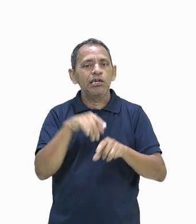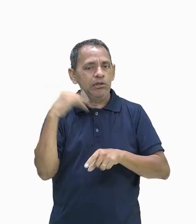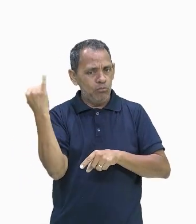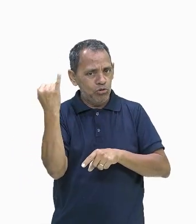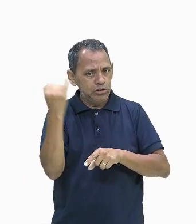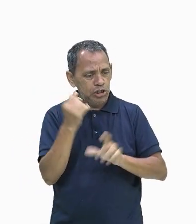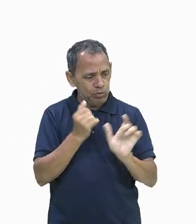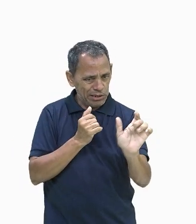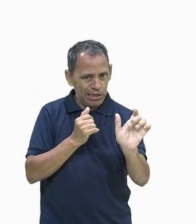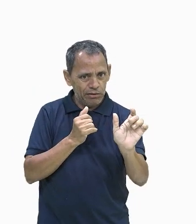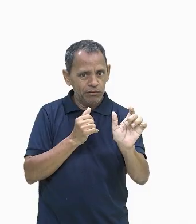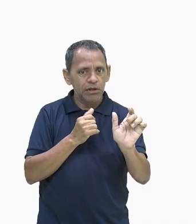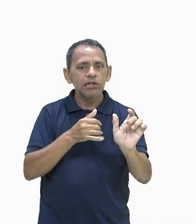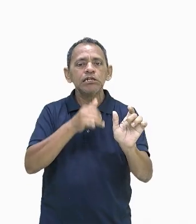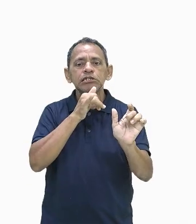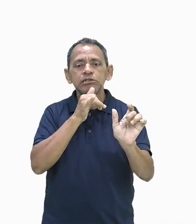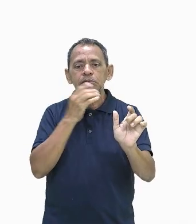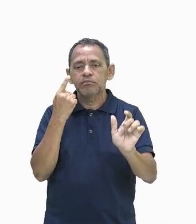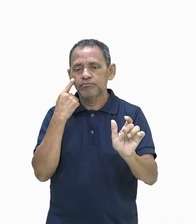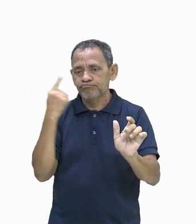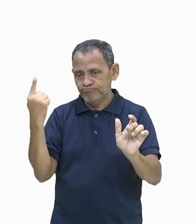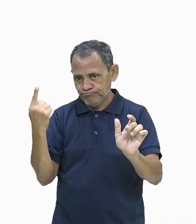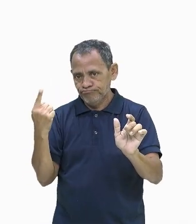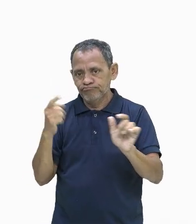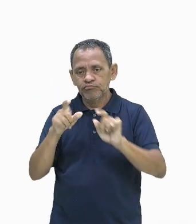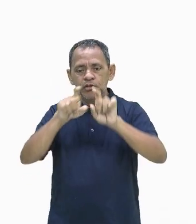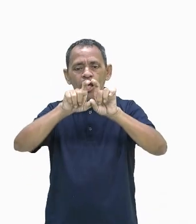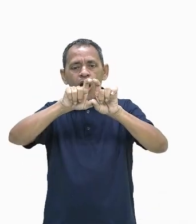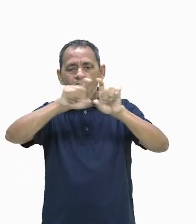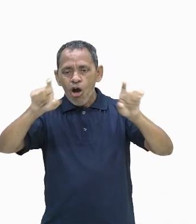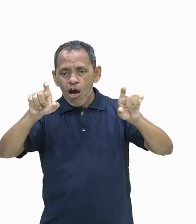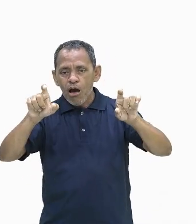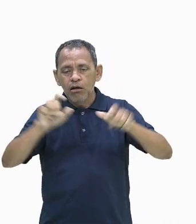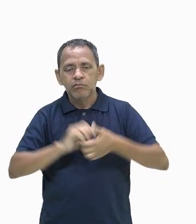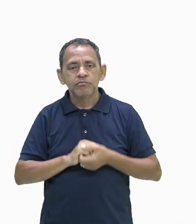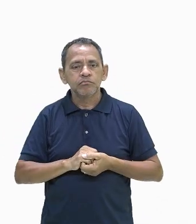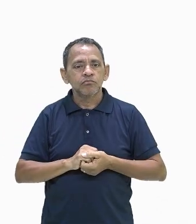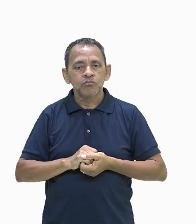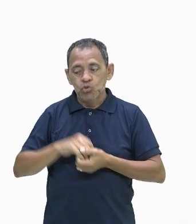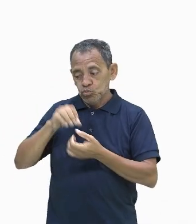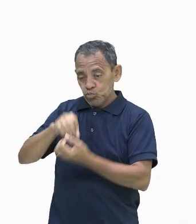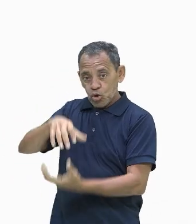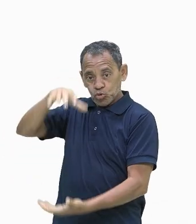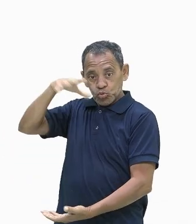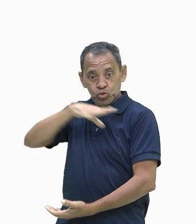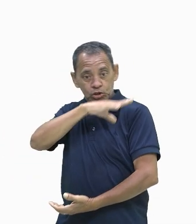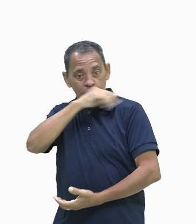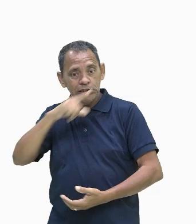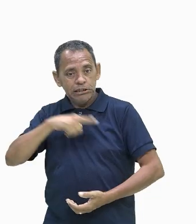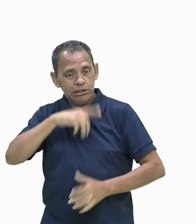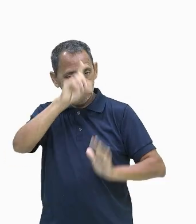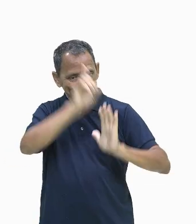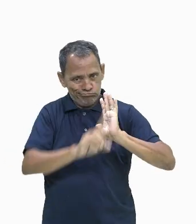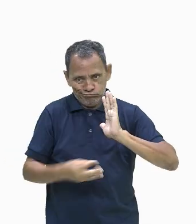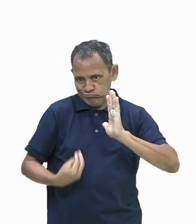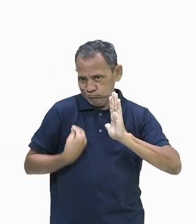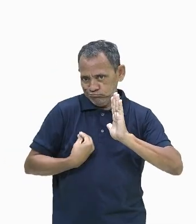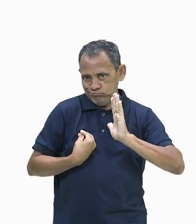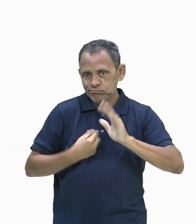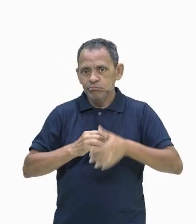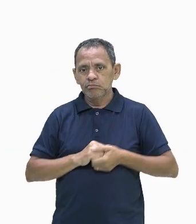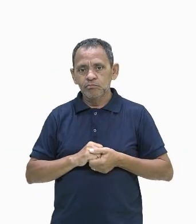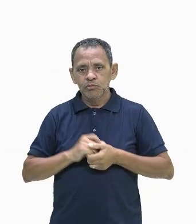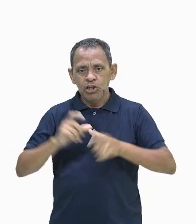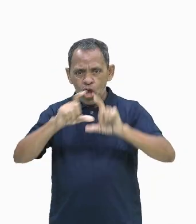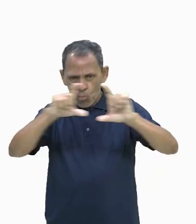exemplo. Notem aí que agora eu digo o seguinte: os adultos e as crianças têm direito à vida. Isto é uma